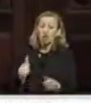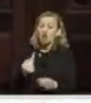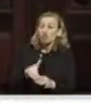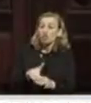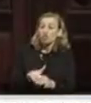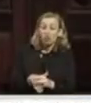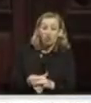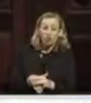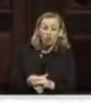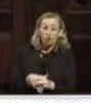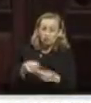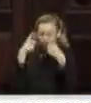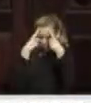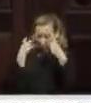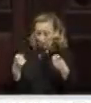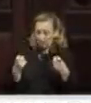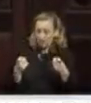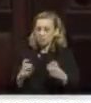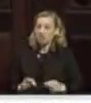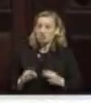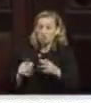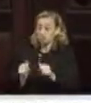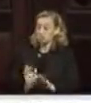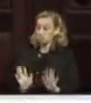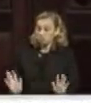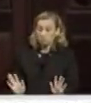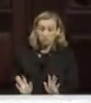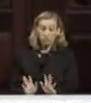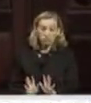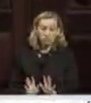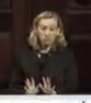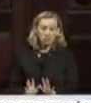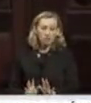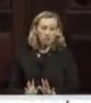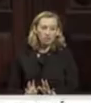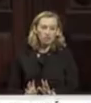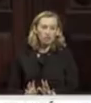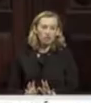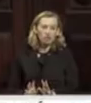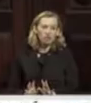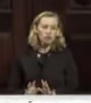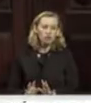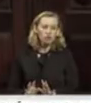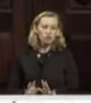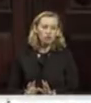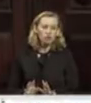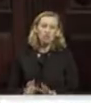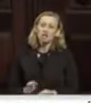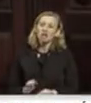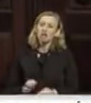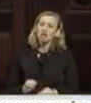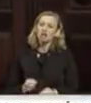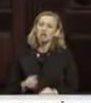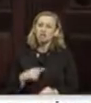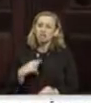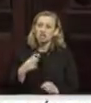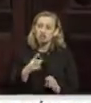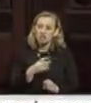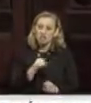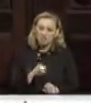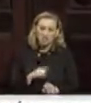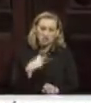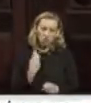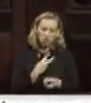barbárie, vota com a violência, vota com a mentira e com a falta de memória. É este o marco que está colocado nas ruas. É esse o marco que está colocado